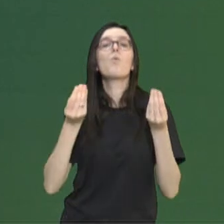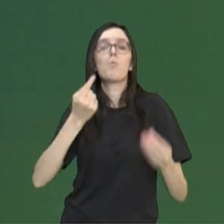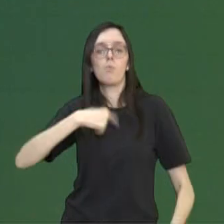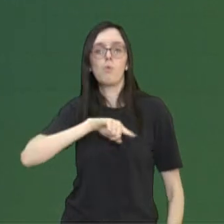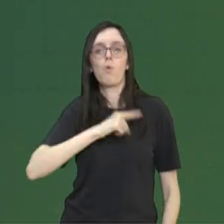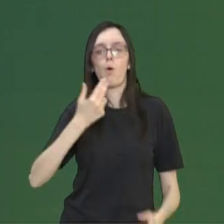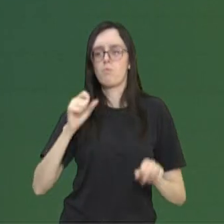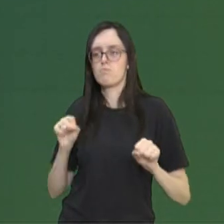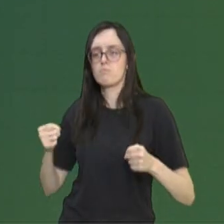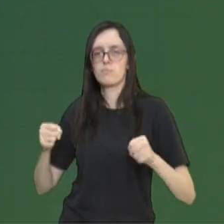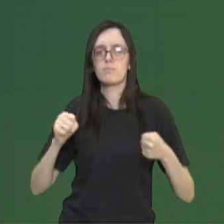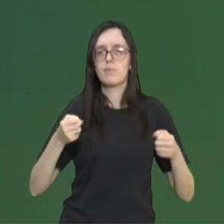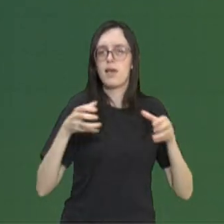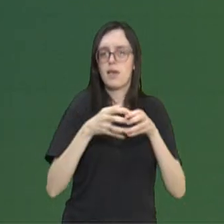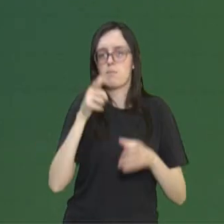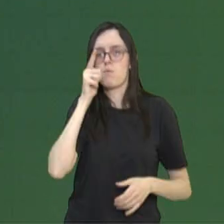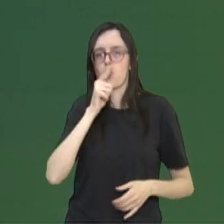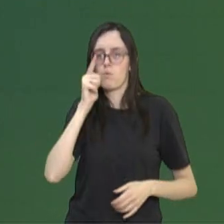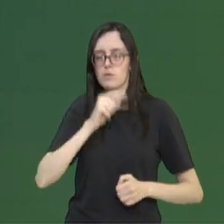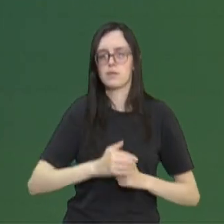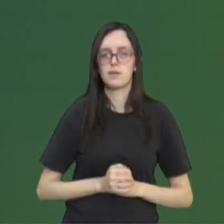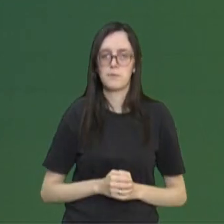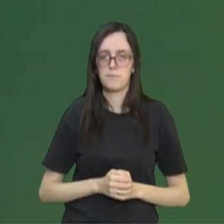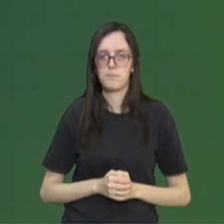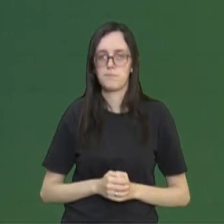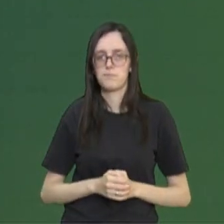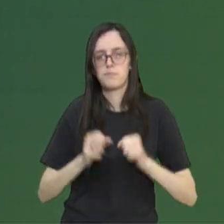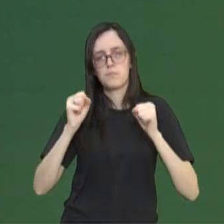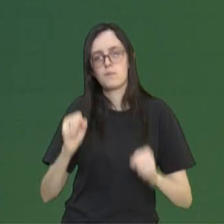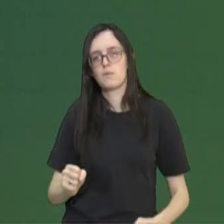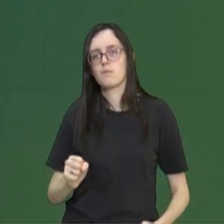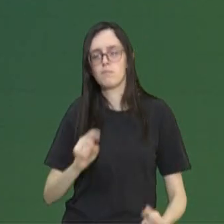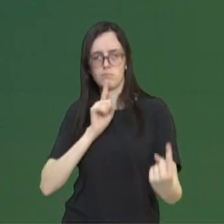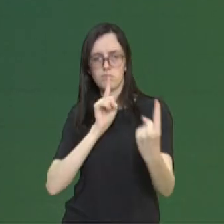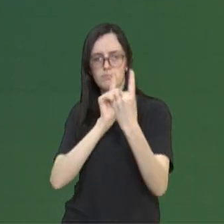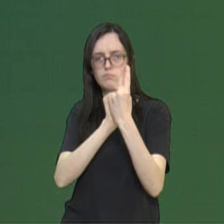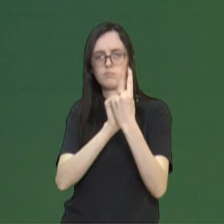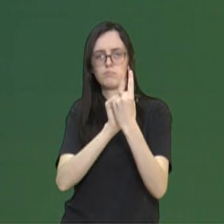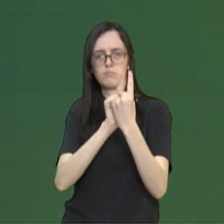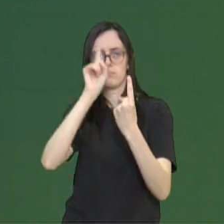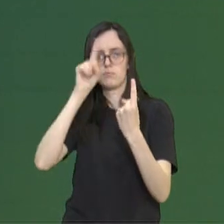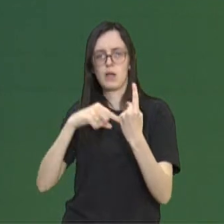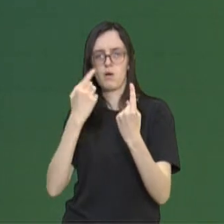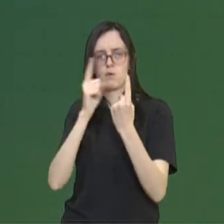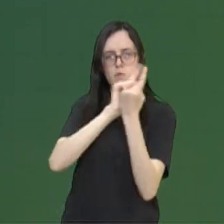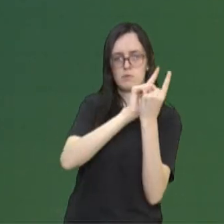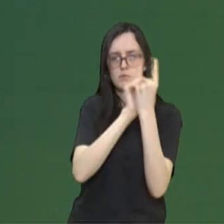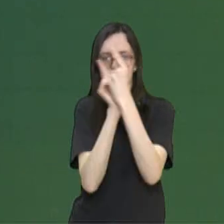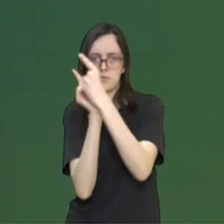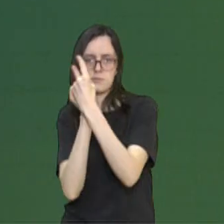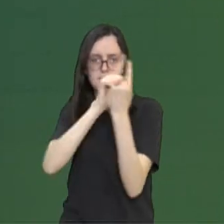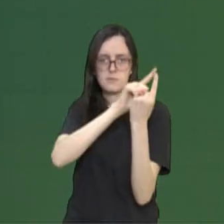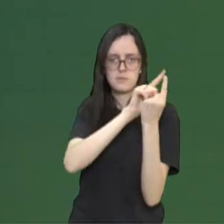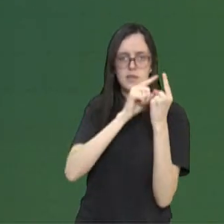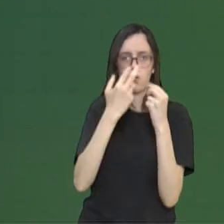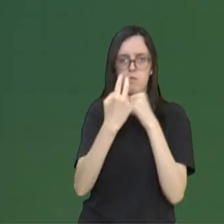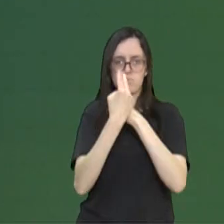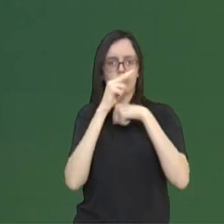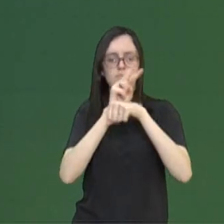né? Porque a gente sabe que conforme a modalidade, a gente vai especificar mais adiante, né? Essas